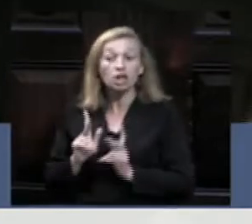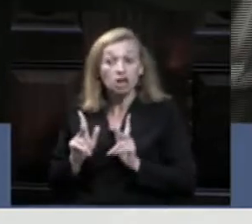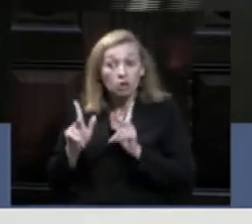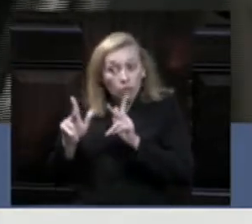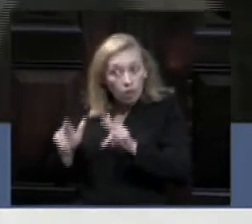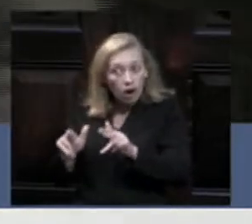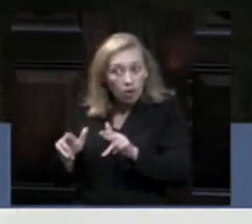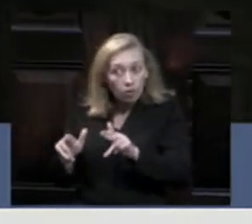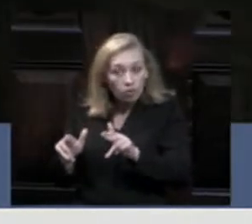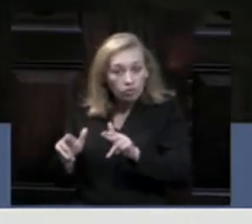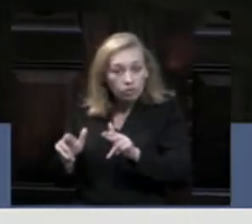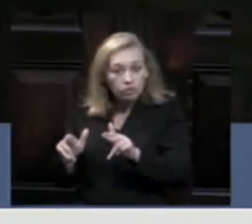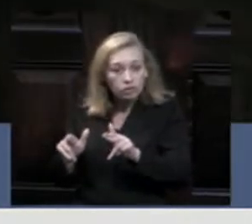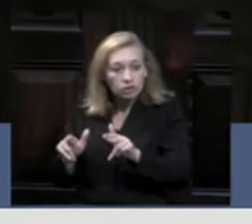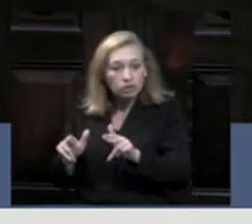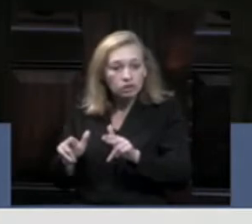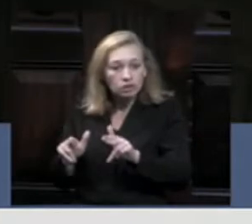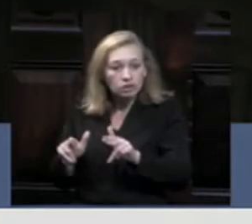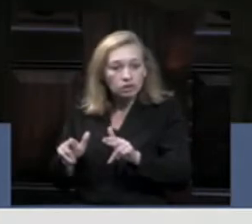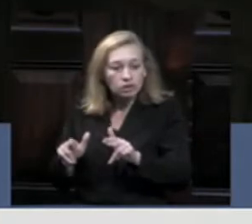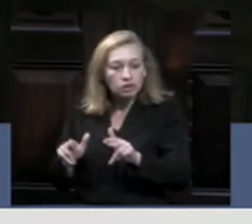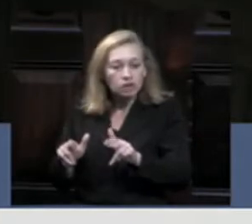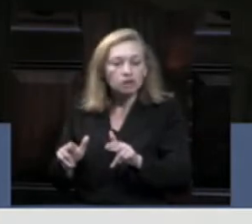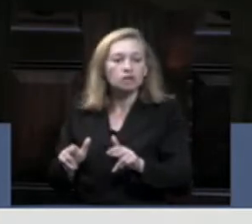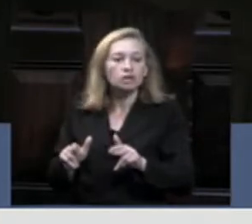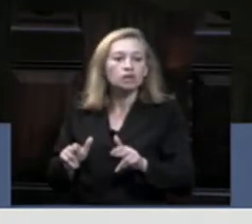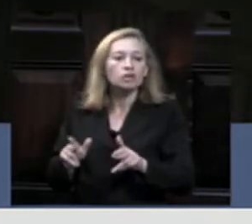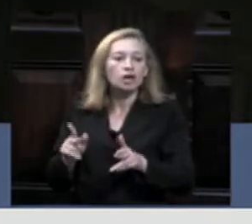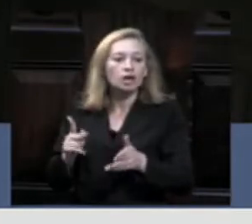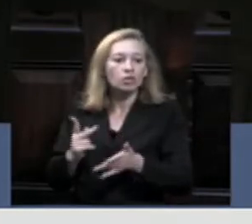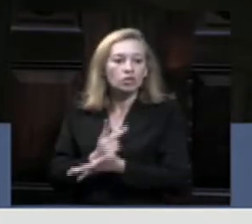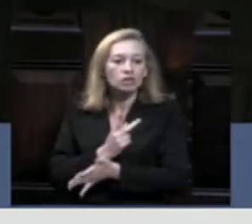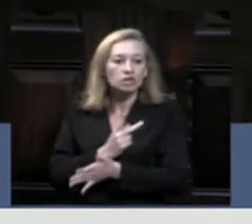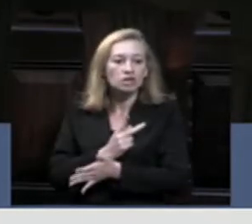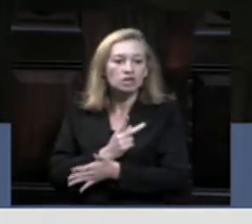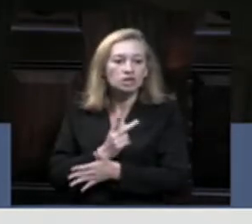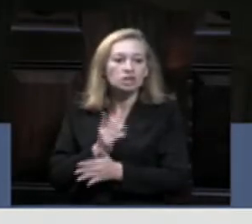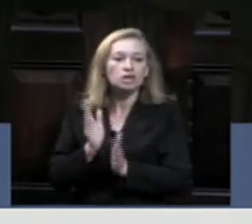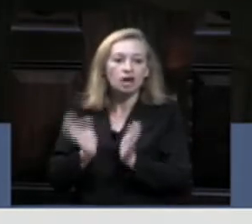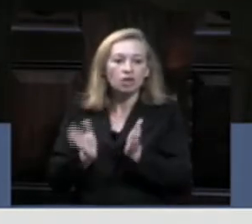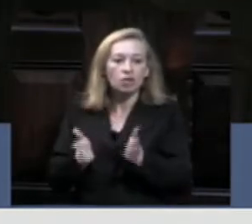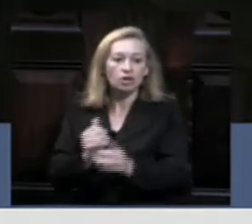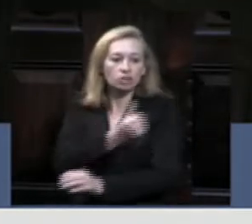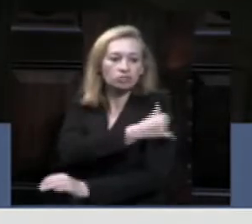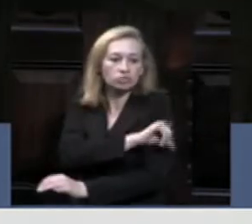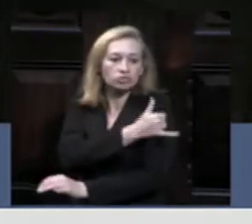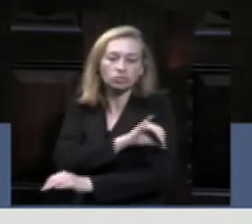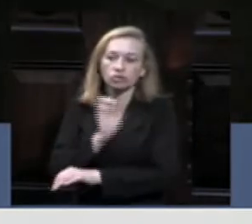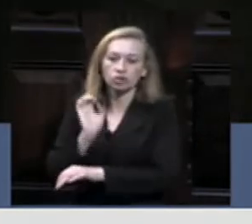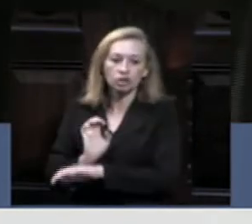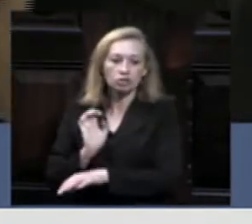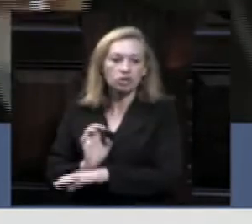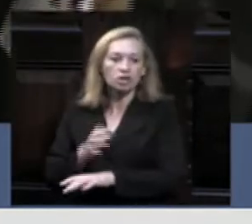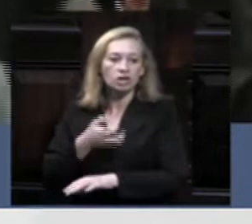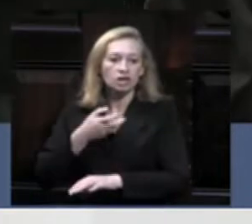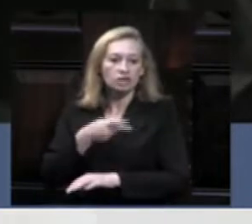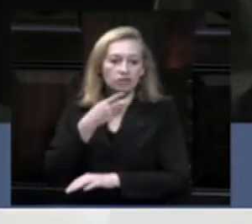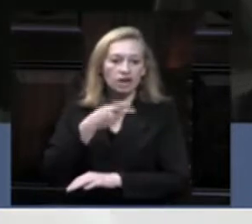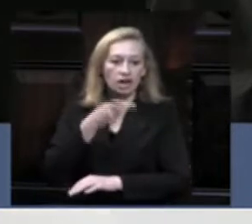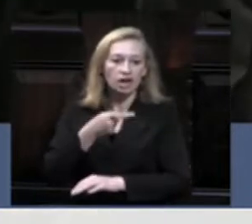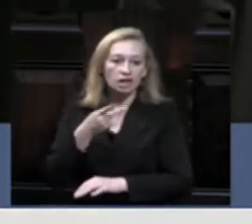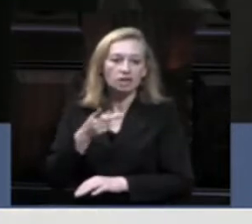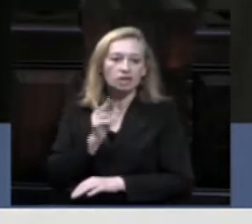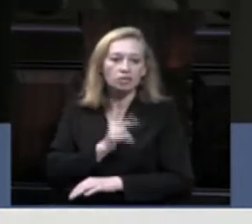semelhante ameaça se materializar agora no estado do Rio de Janeiro. Quero aqui me referir à